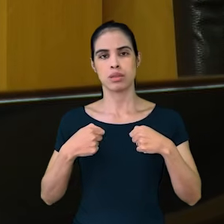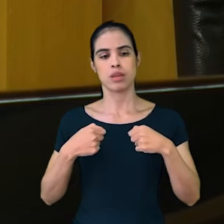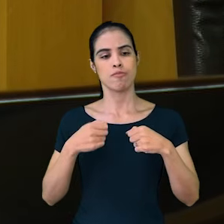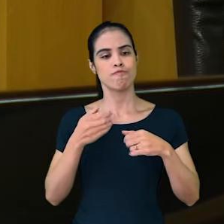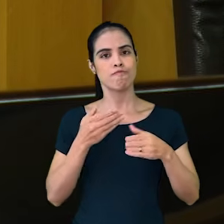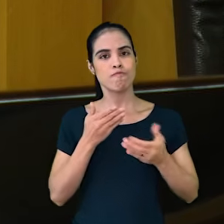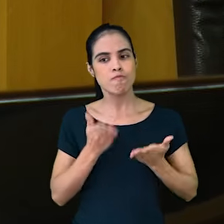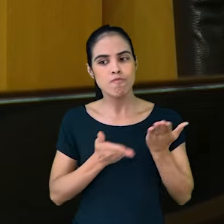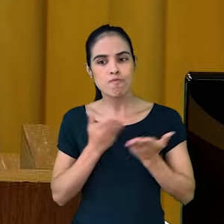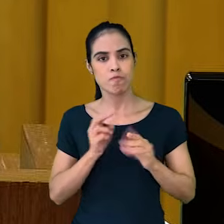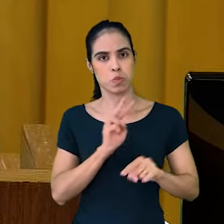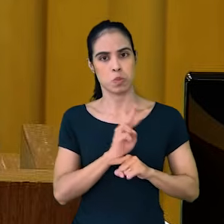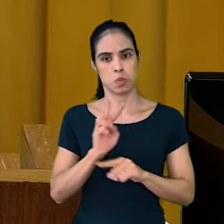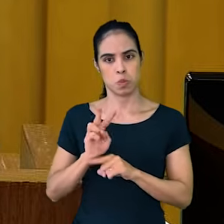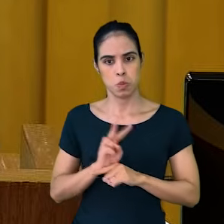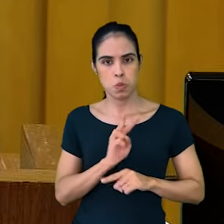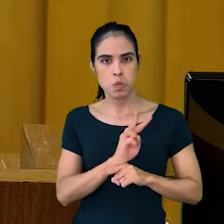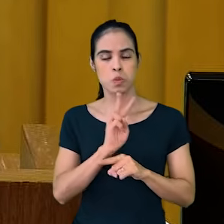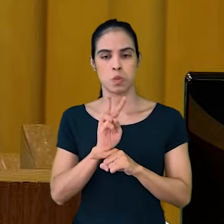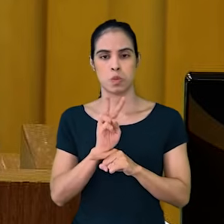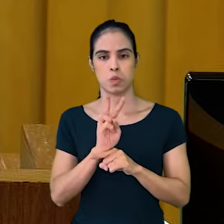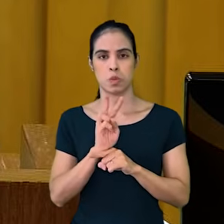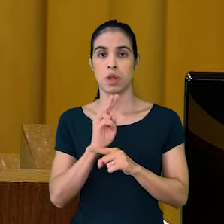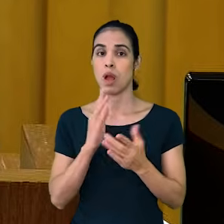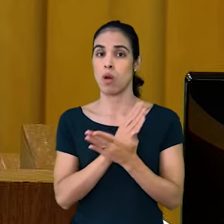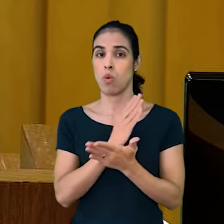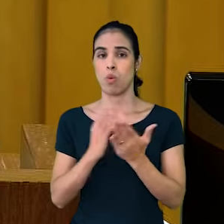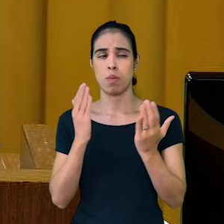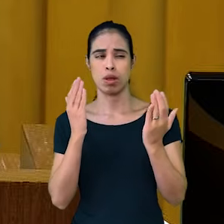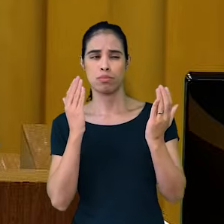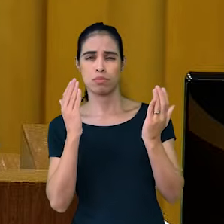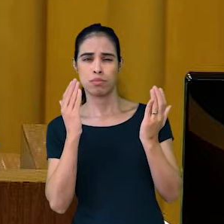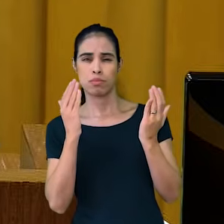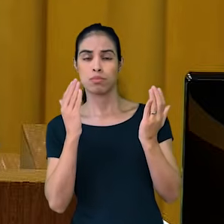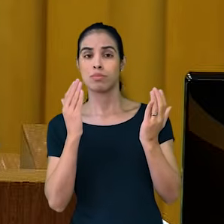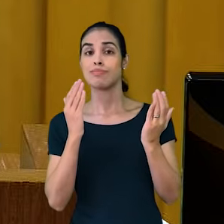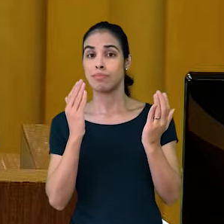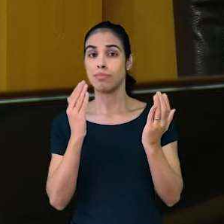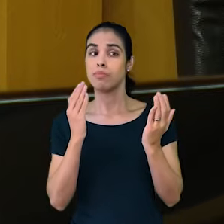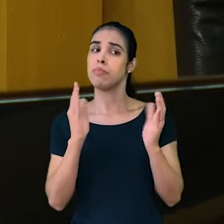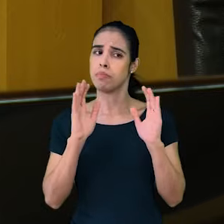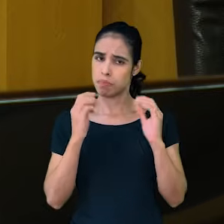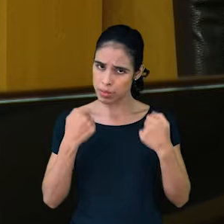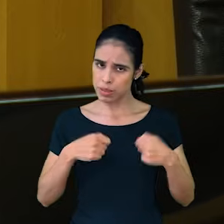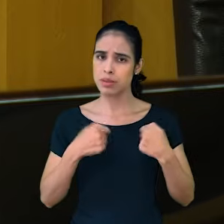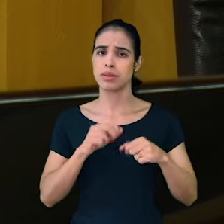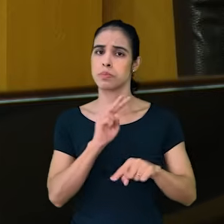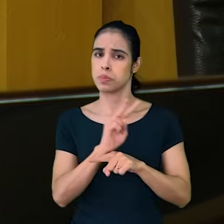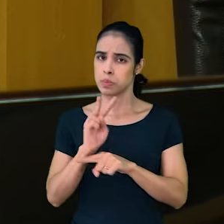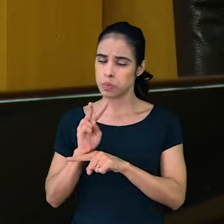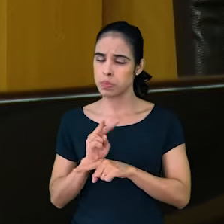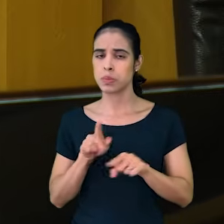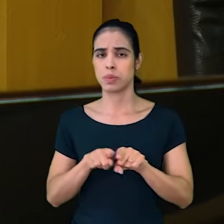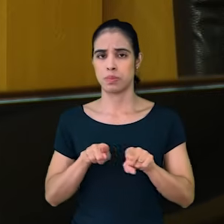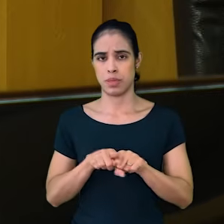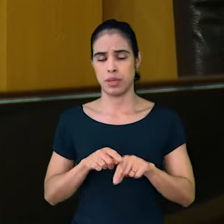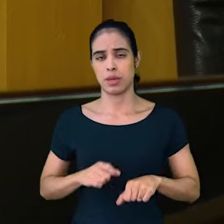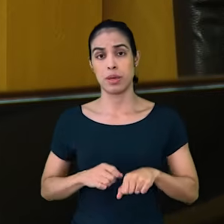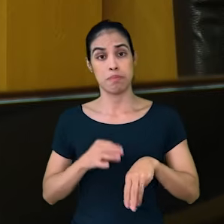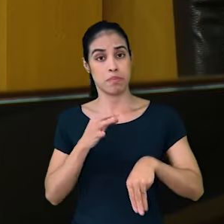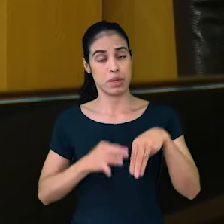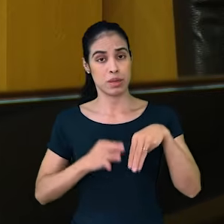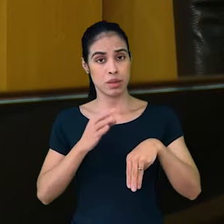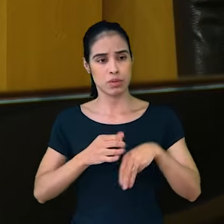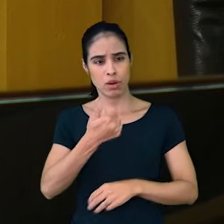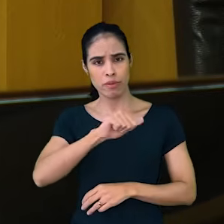medidas preventivas, mesmo em situações de incerteza científica. O ministro também avaliou que a